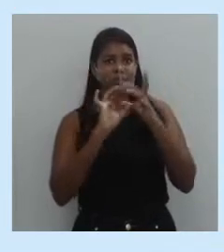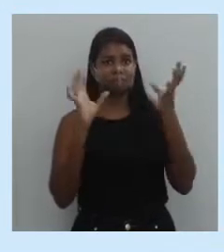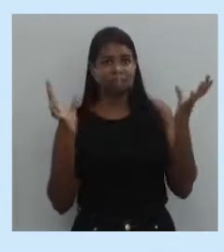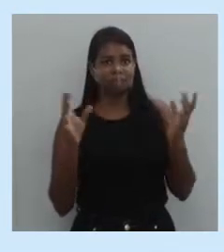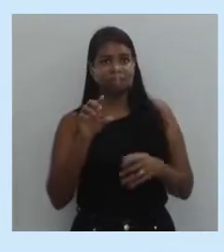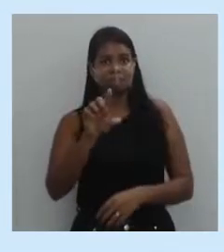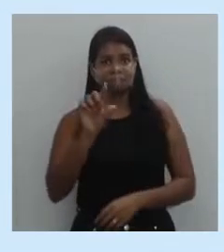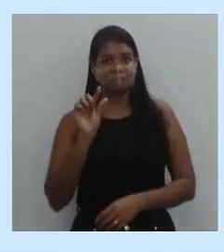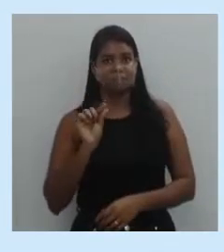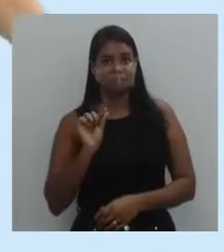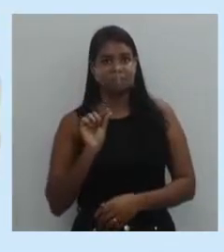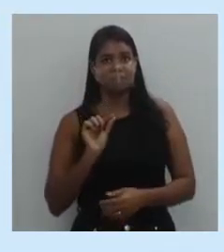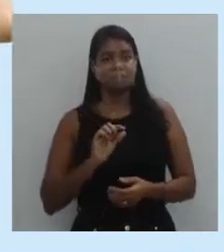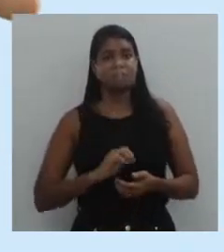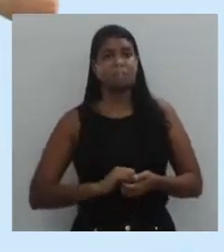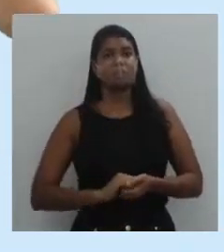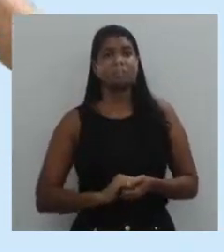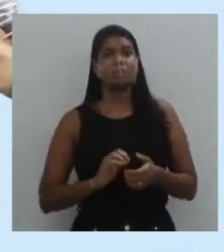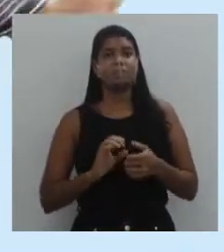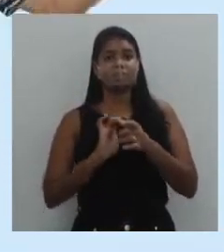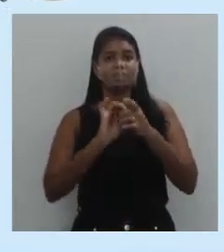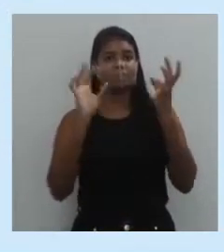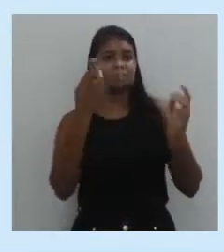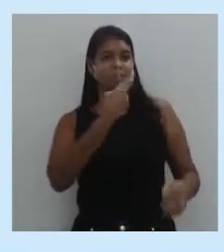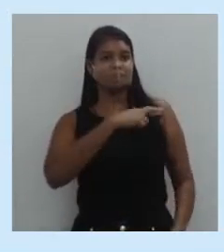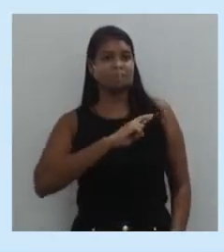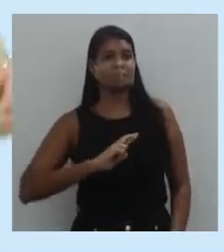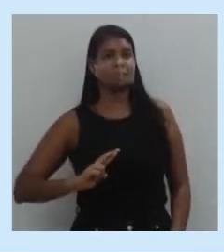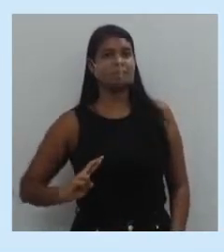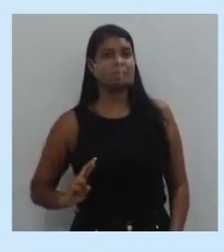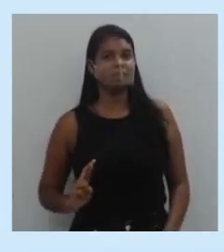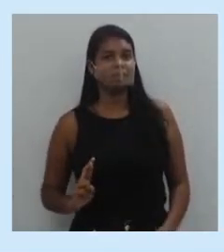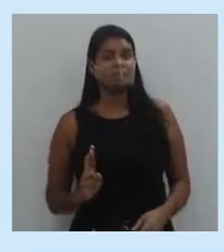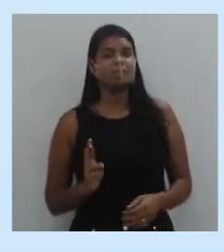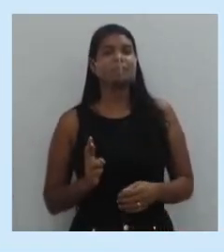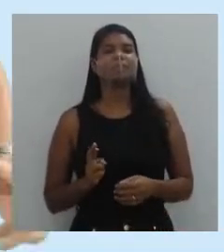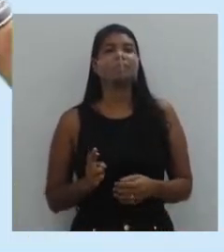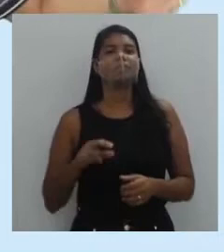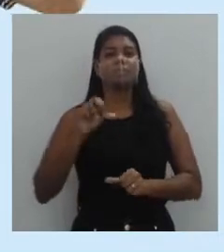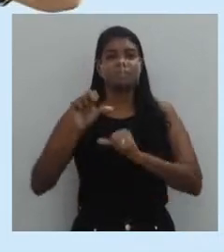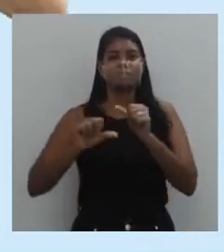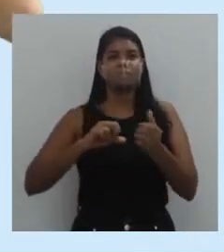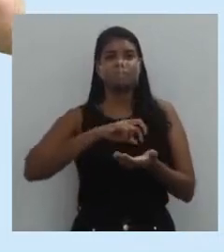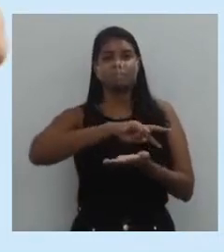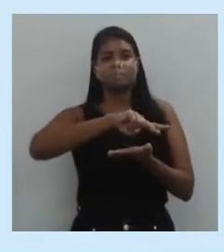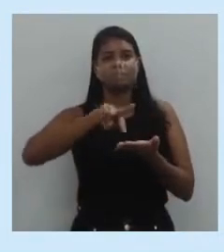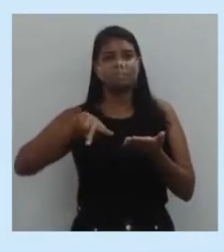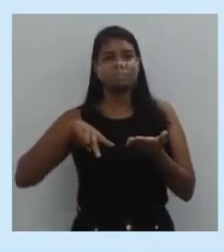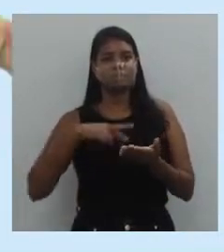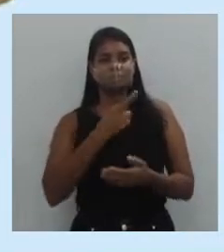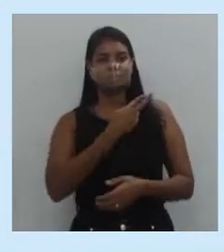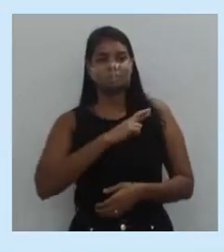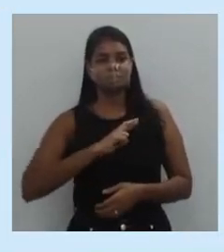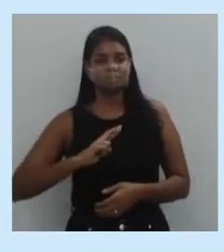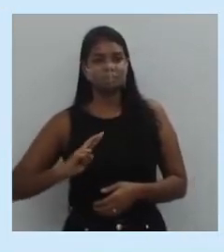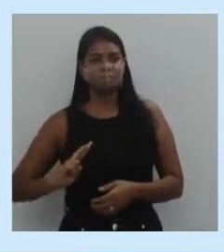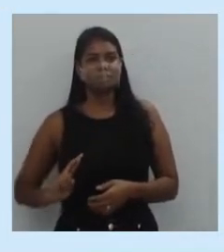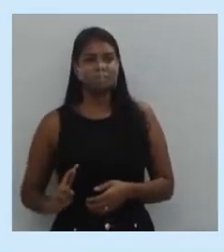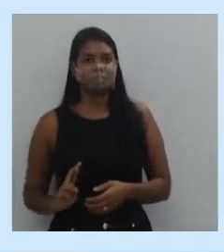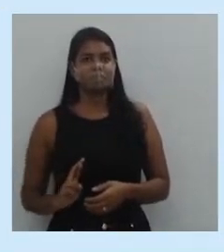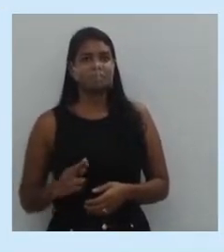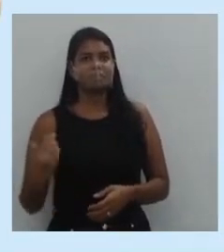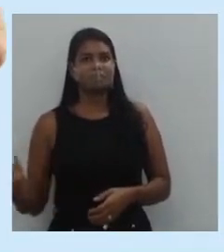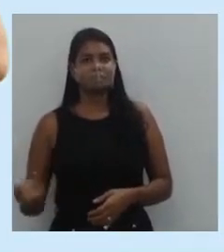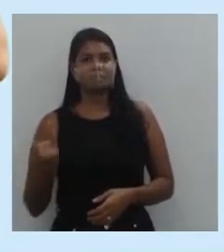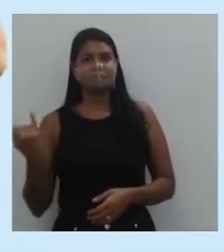de escolha do cidadão, a liberdade religiosa, essa pluralidade, essa diversidade.